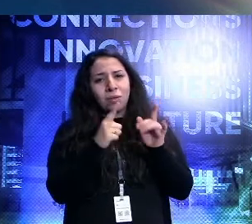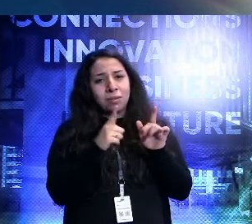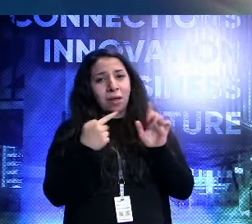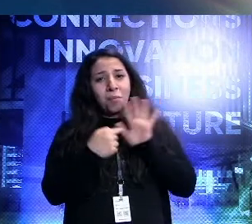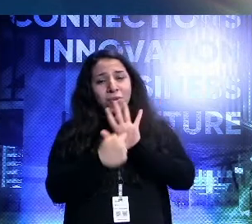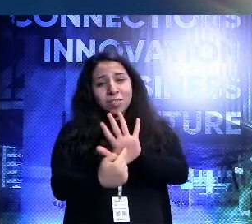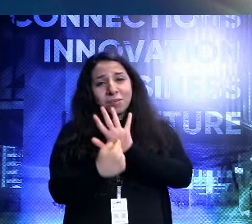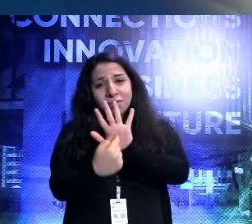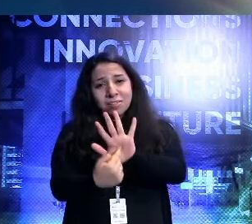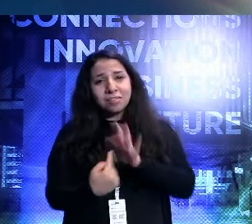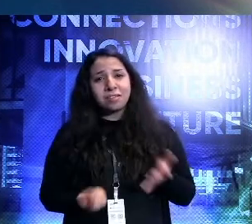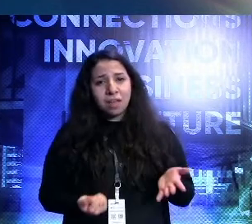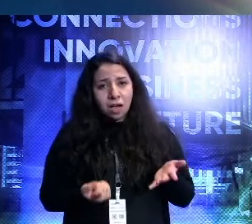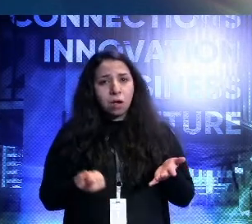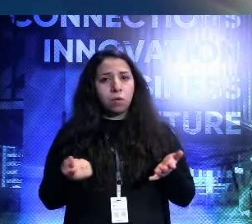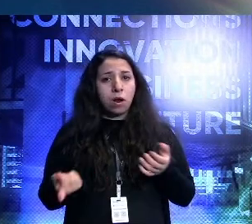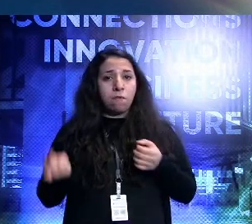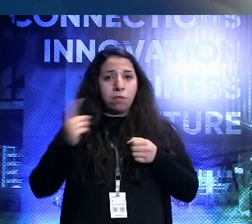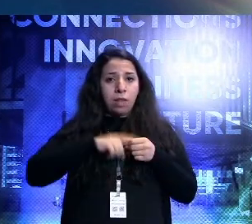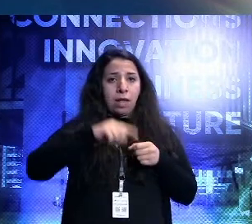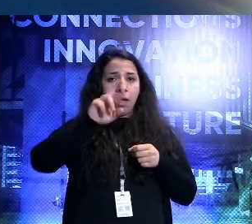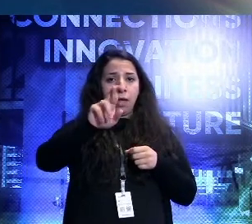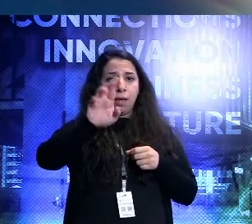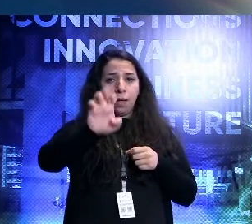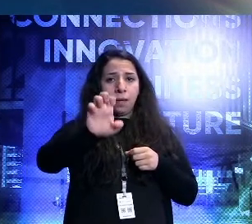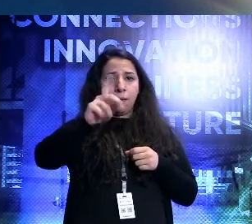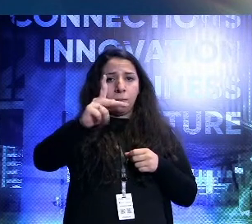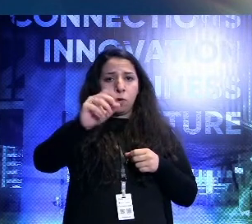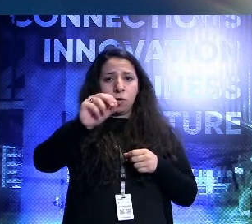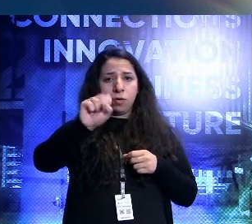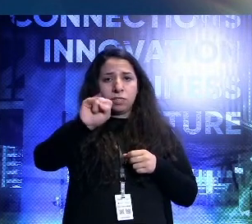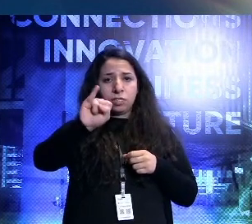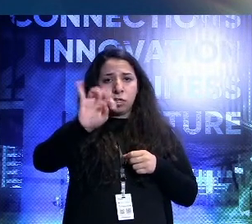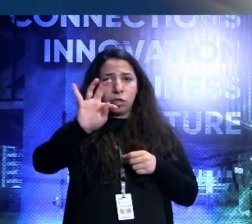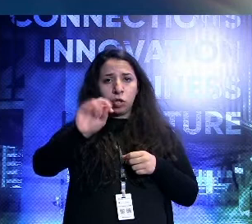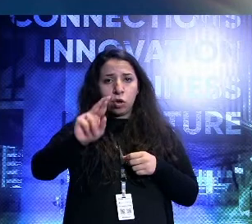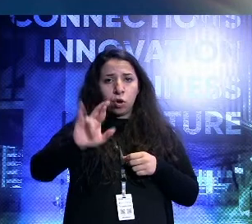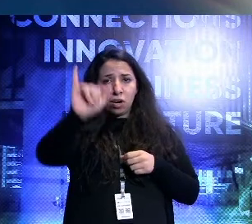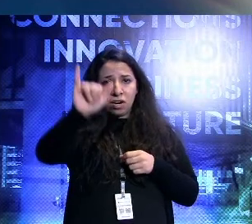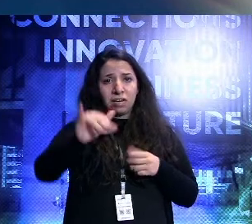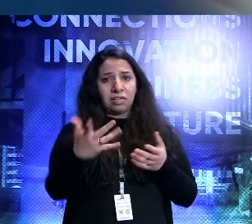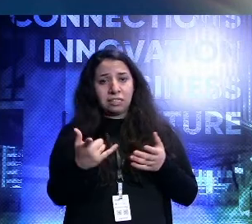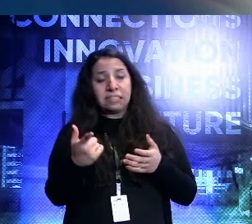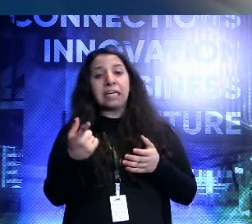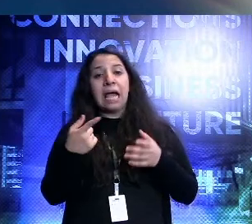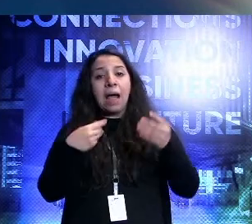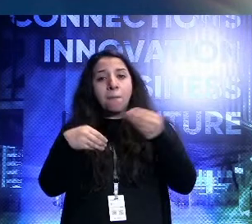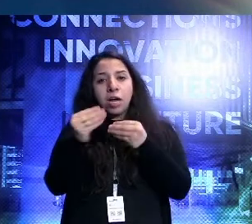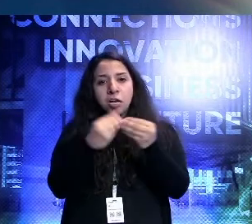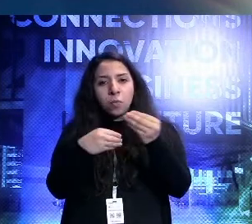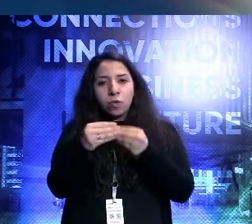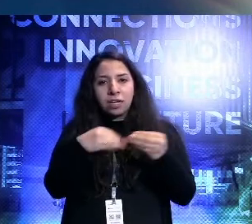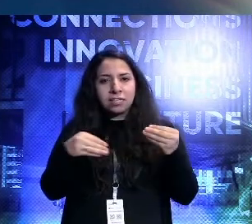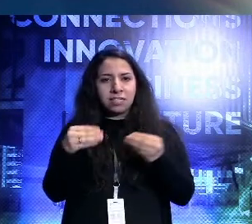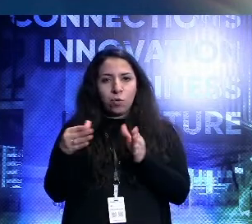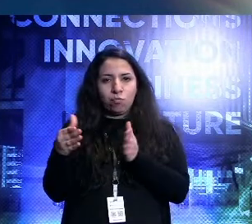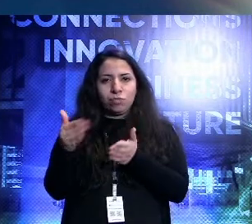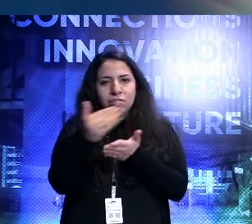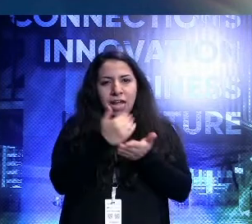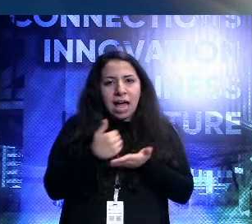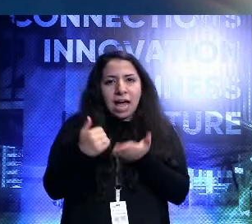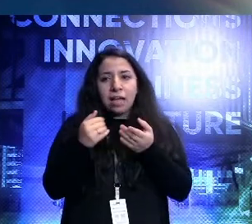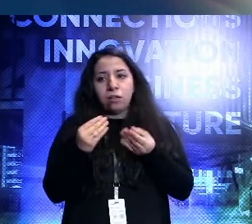que deveriam estar no repositório, que são métodos de manipulação de dados, persistência. E aí lá na direita a gente já está vendo